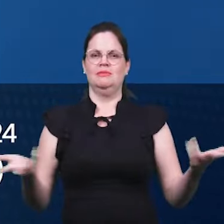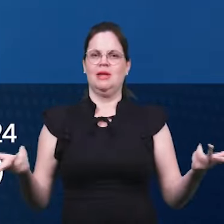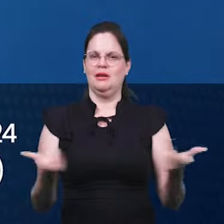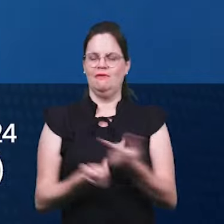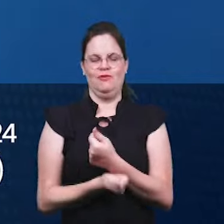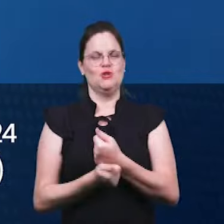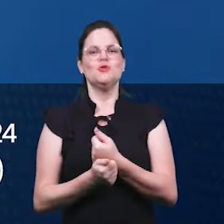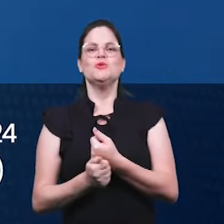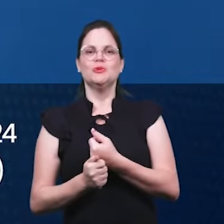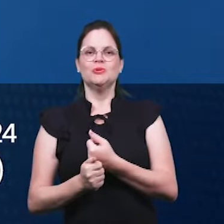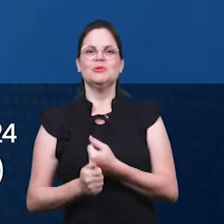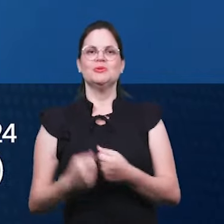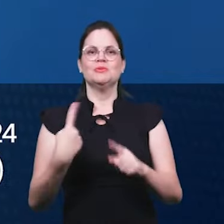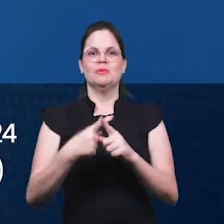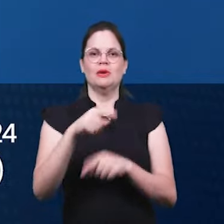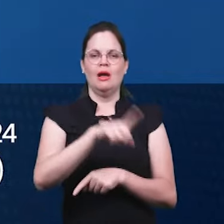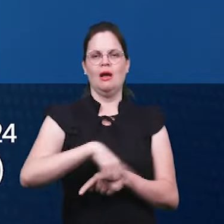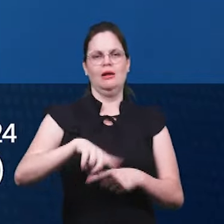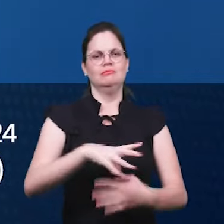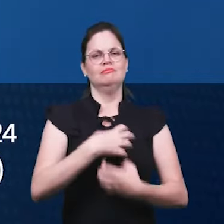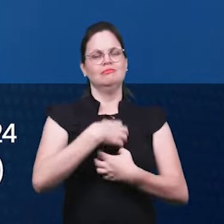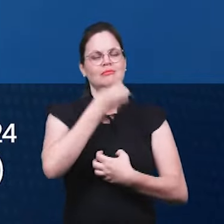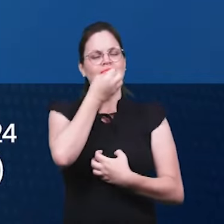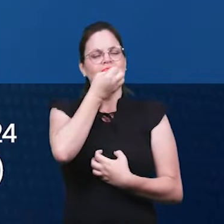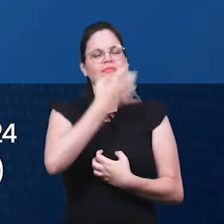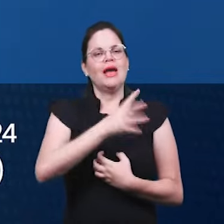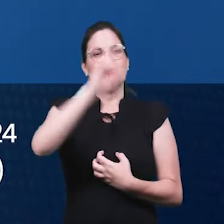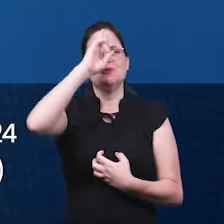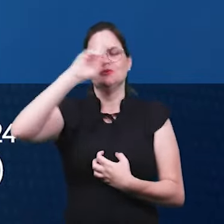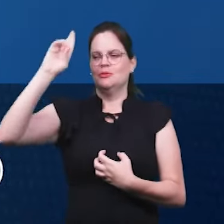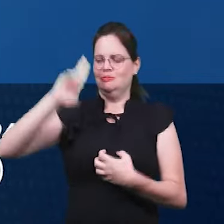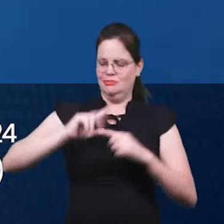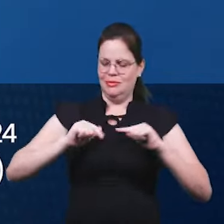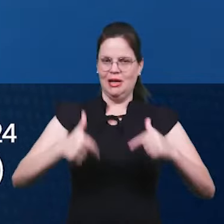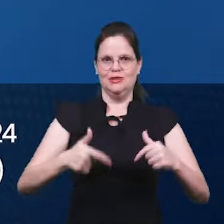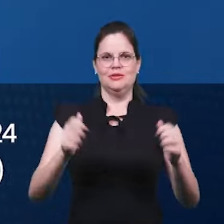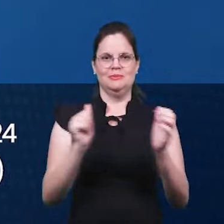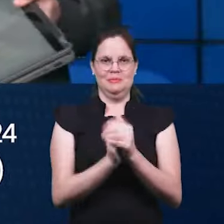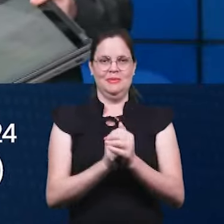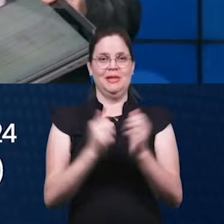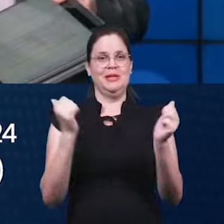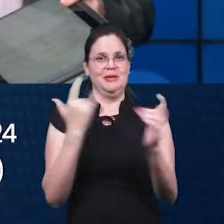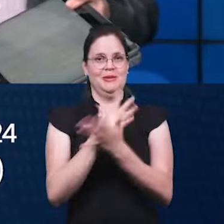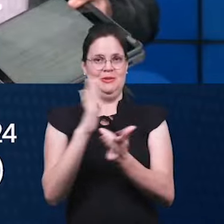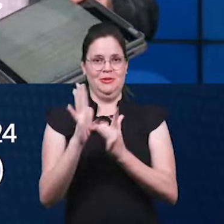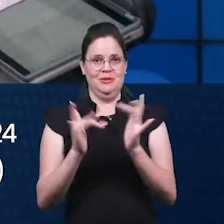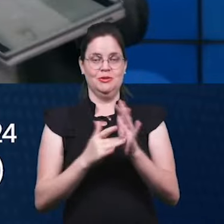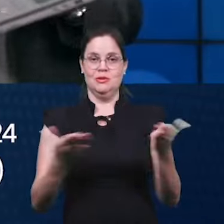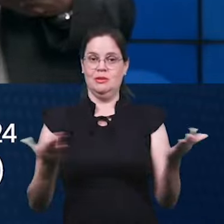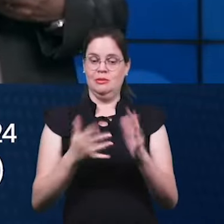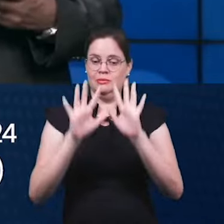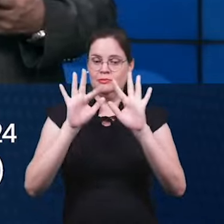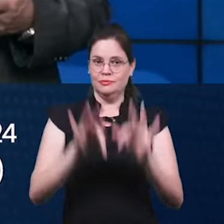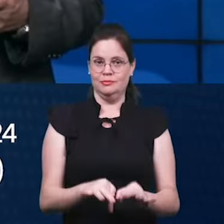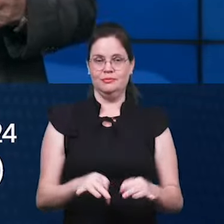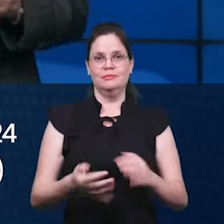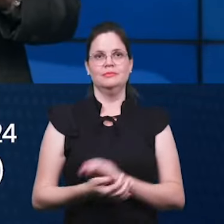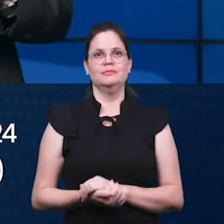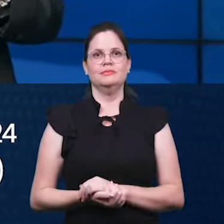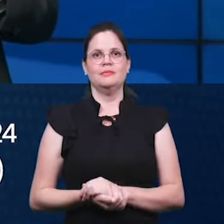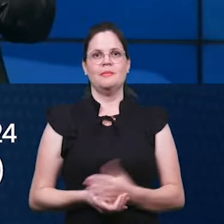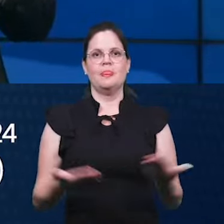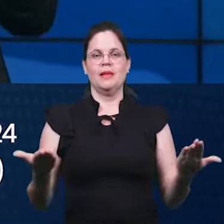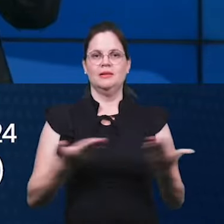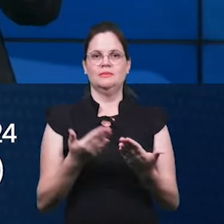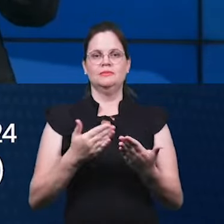É uma coisa gloriosa, como eles são sensíveis às coisas do Senhor. Glória a Jesus. Muito bem, irmãos, encerrando aqui esta parte, nós